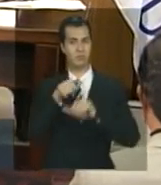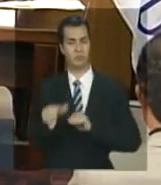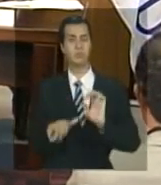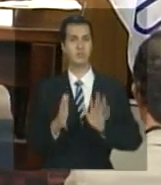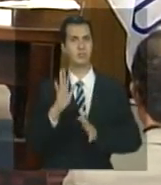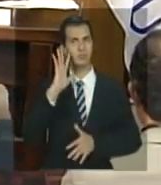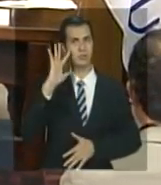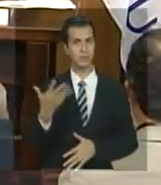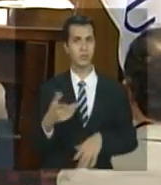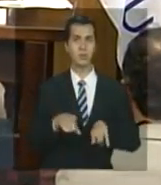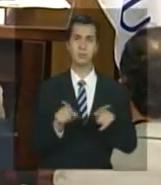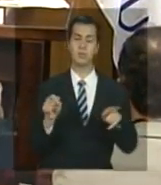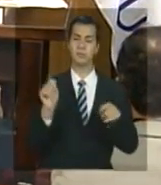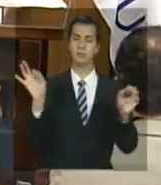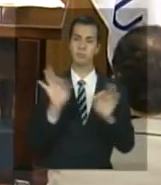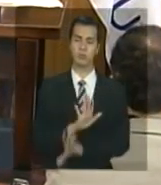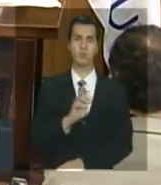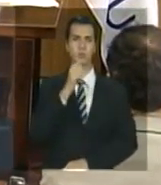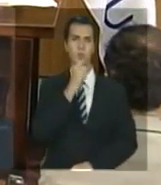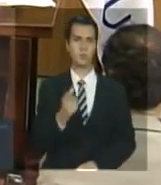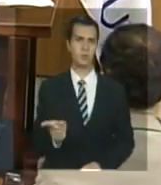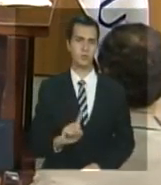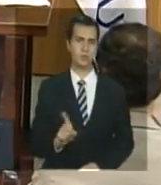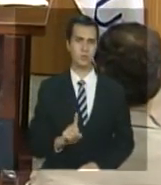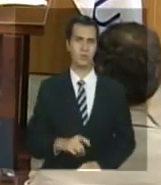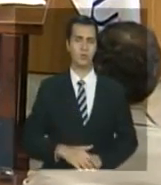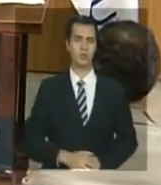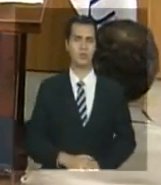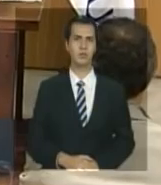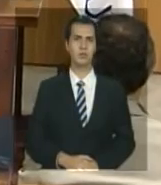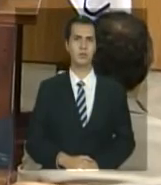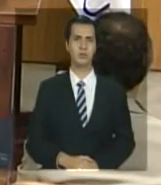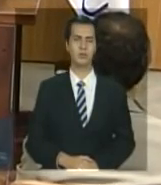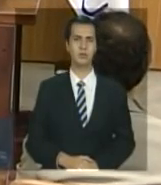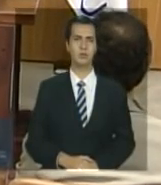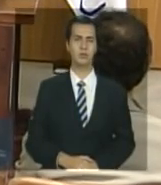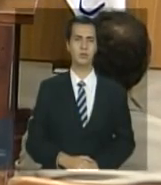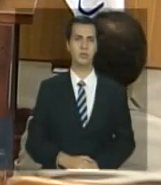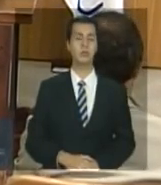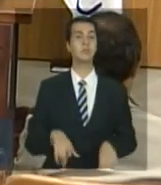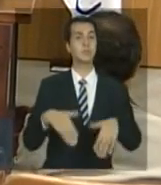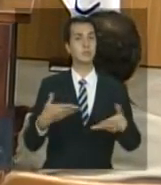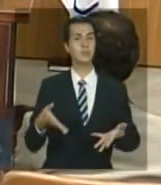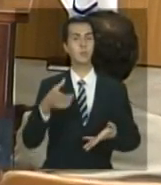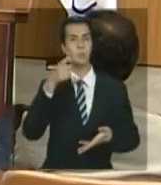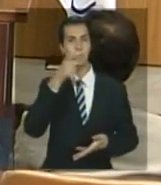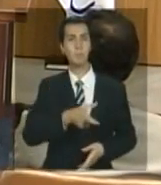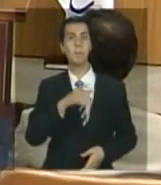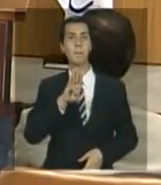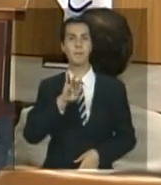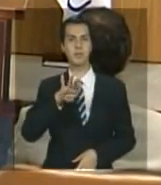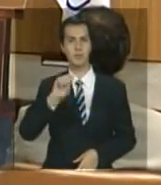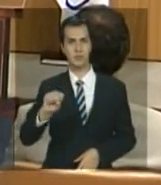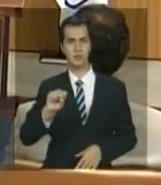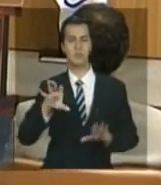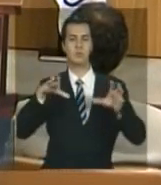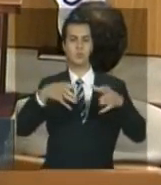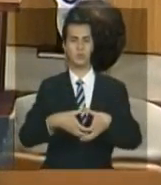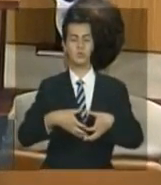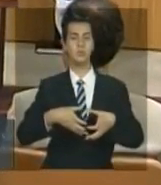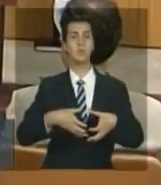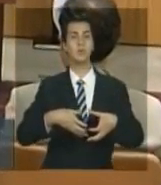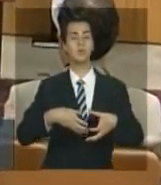não foi plenamente implementada. Então, é interesse dos BRICS que reiterar o seu interesse